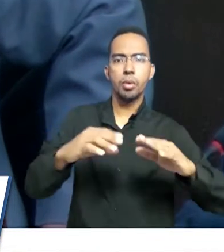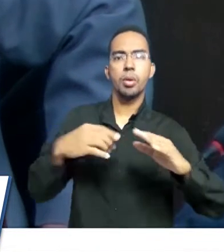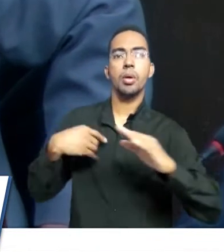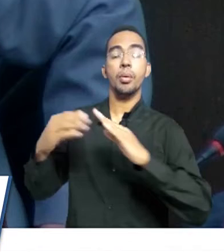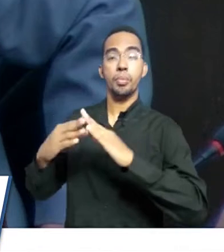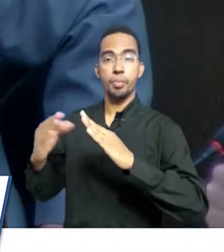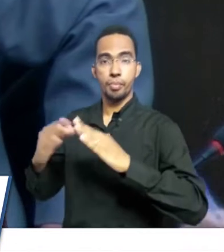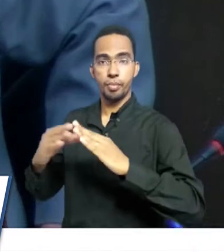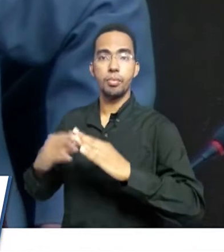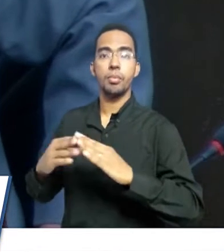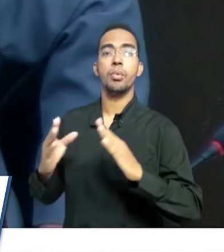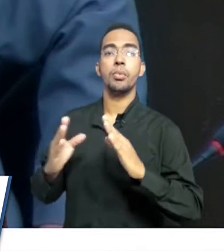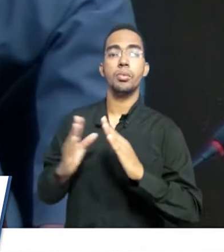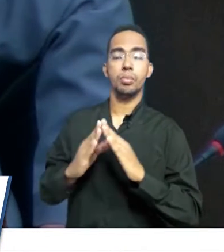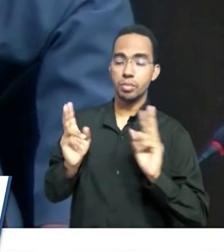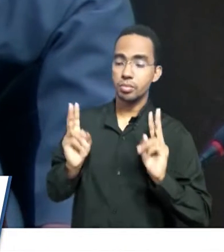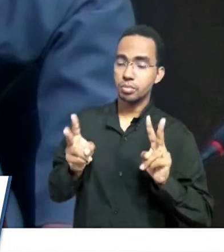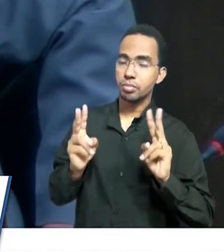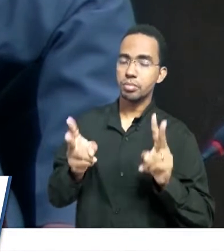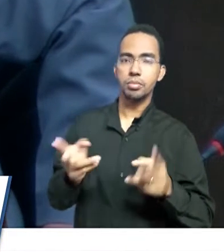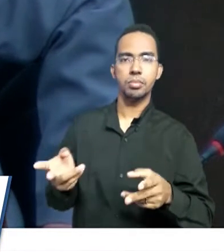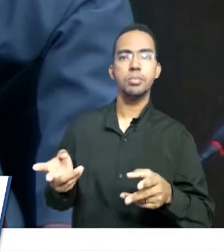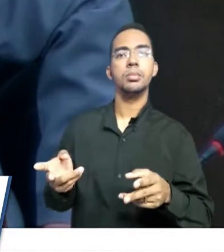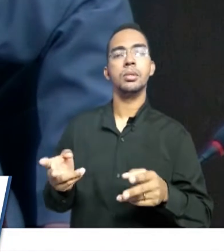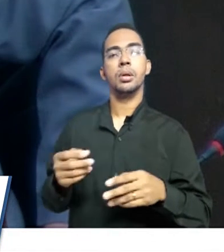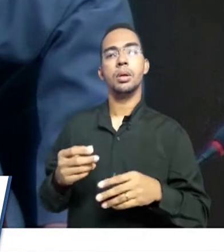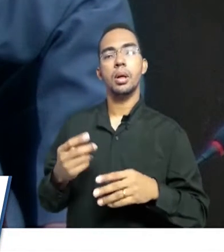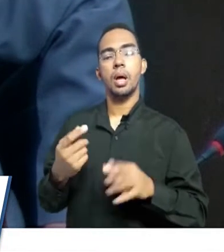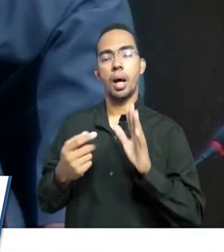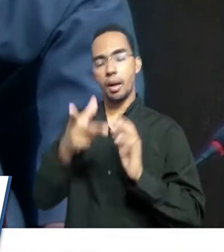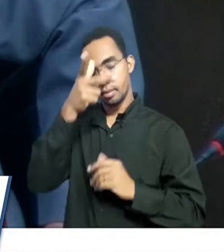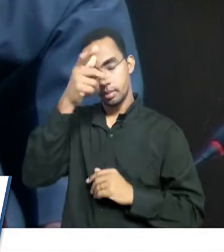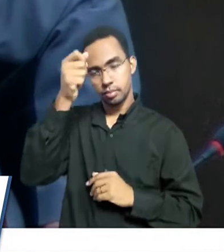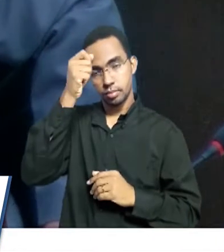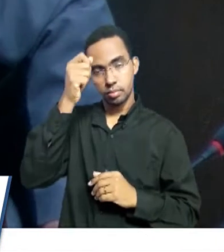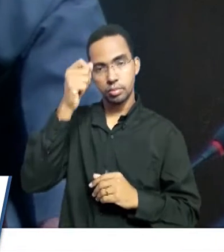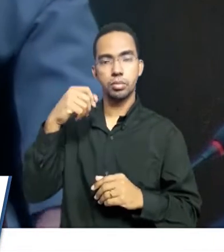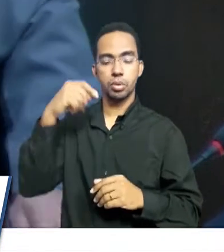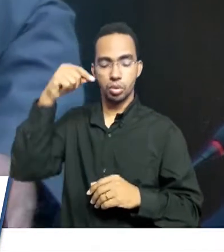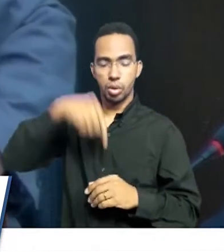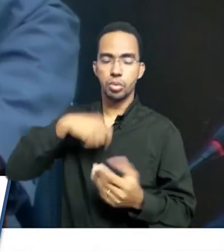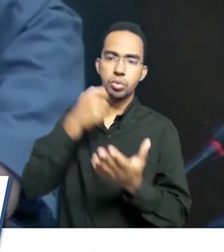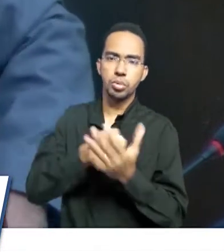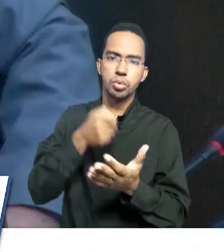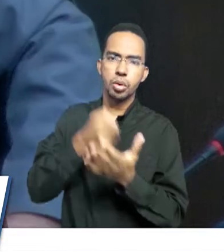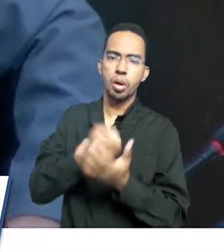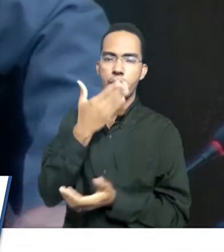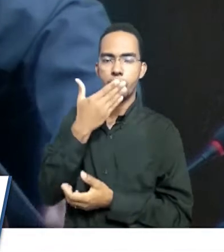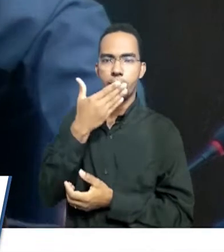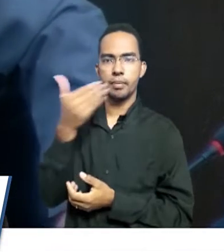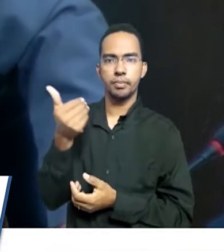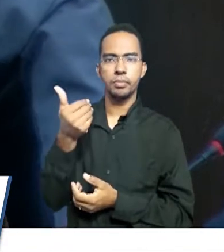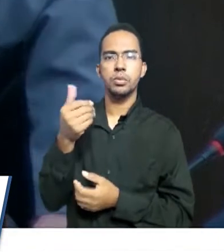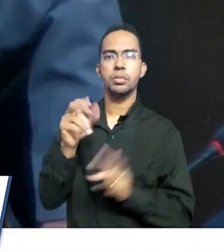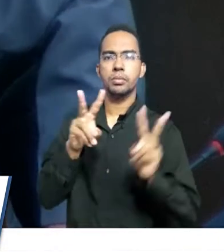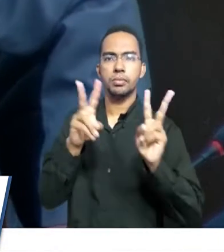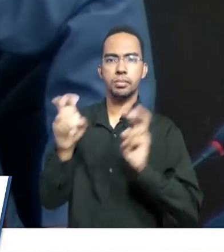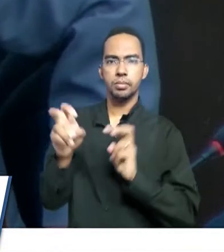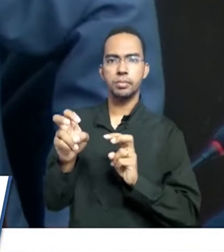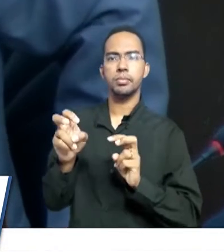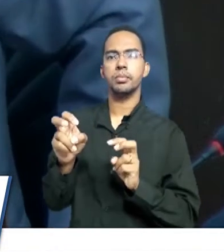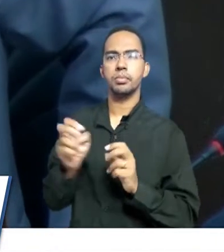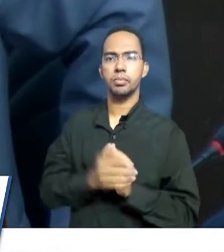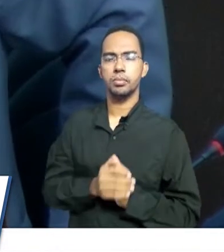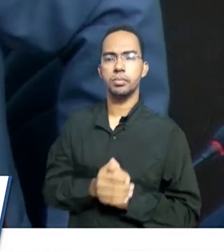naquele local, né? E a prefeitura, sempre nós estamos cobrando a melhoria na questão da melhoria